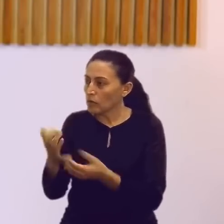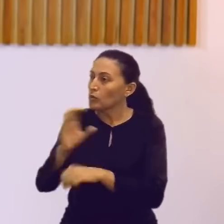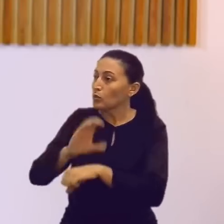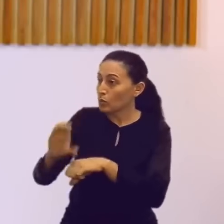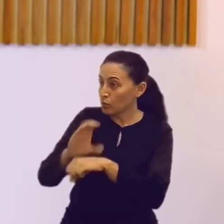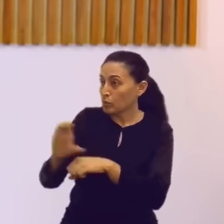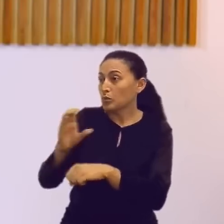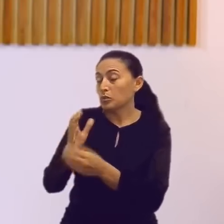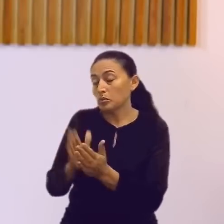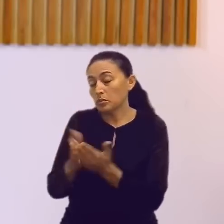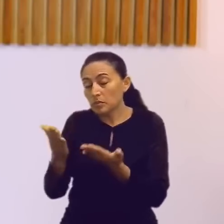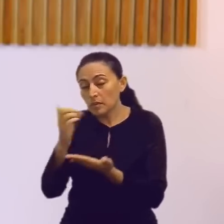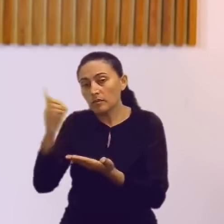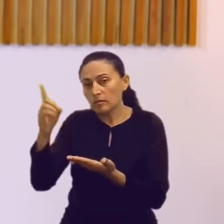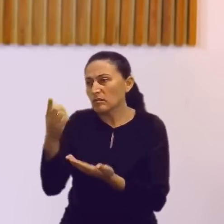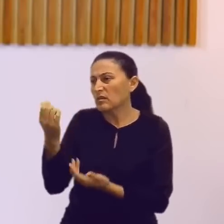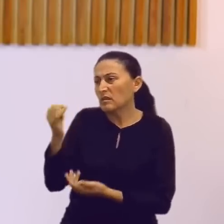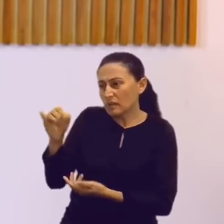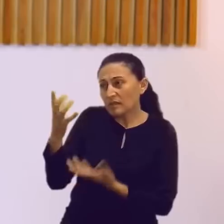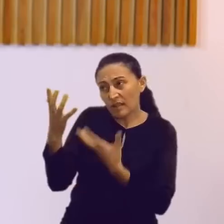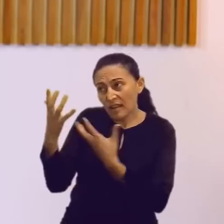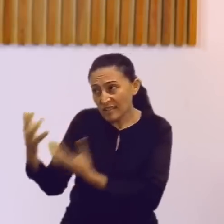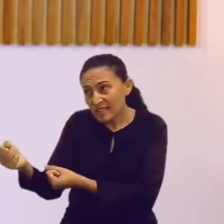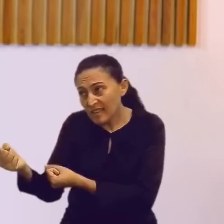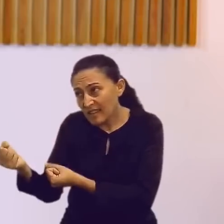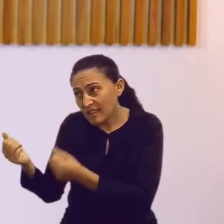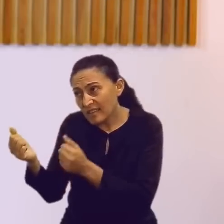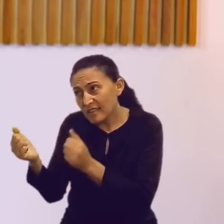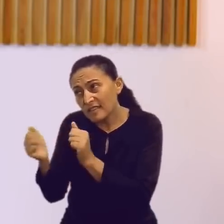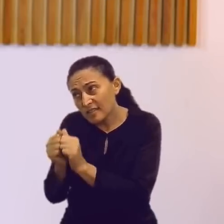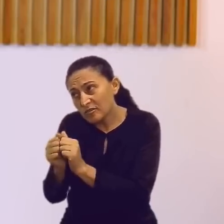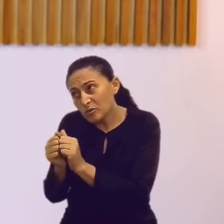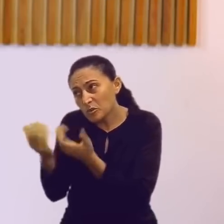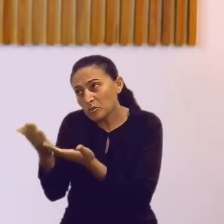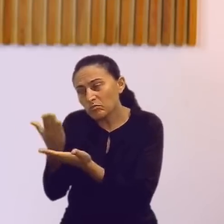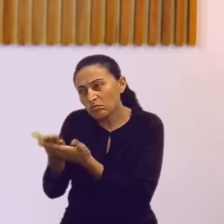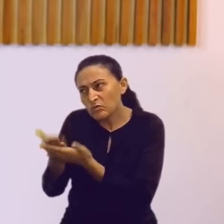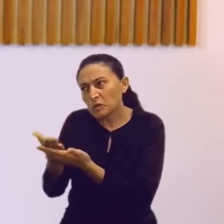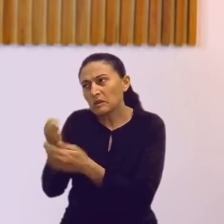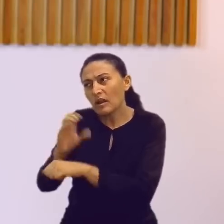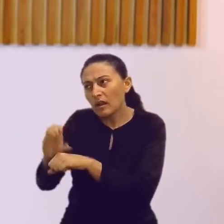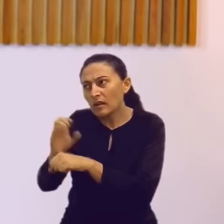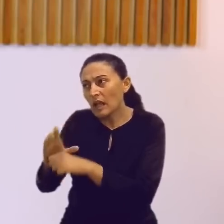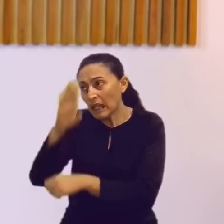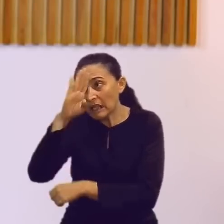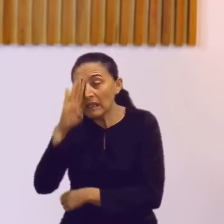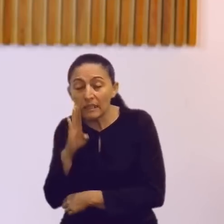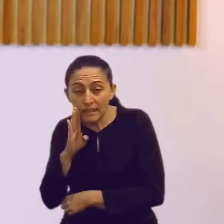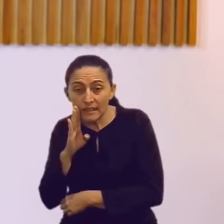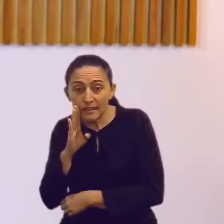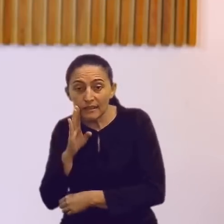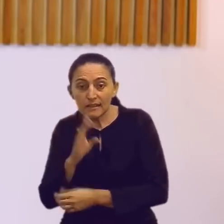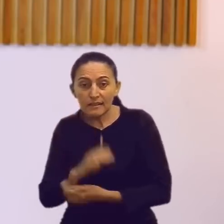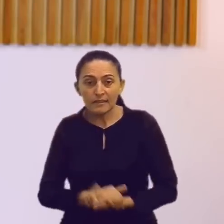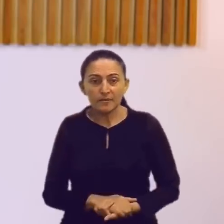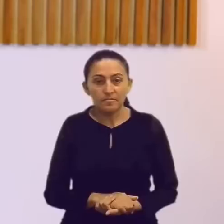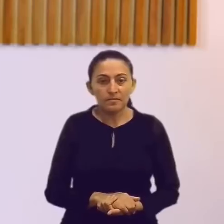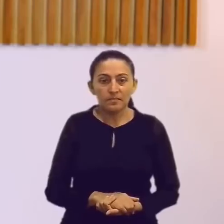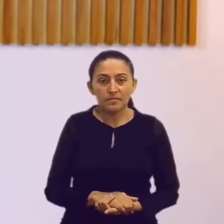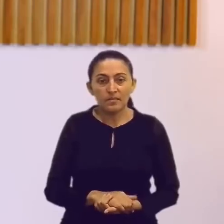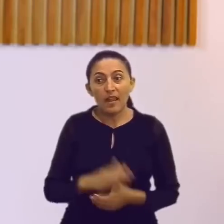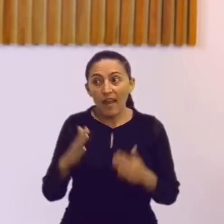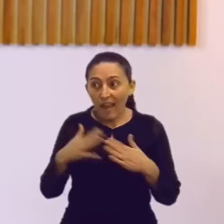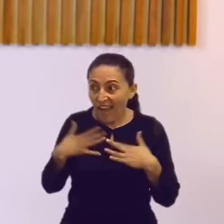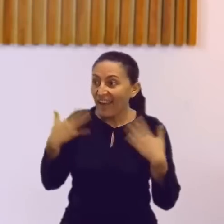bíblico. Por acaso você não aceitaria um curso bíblico gratuito? Para a surpresa